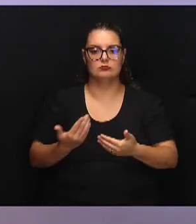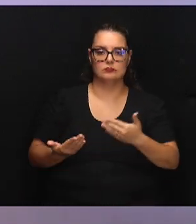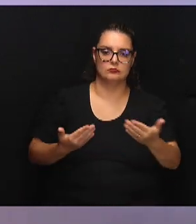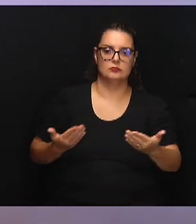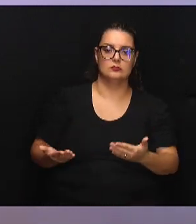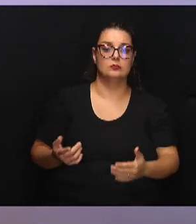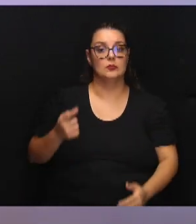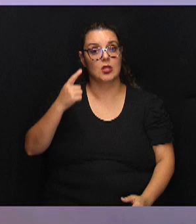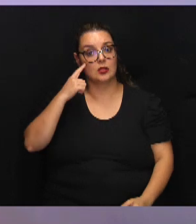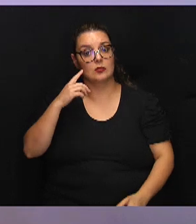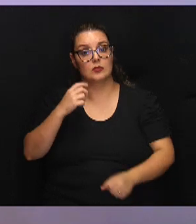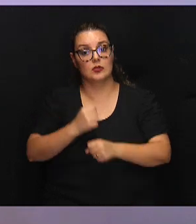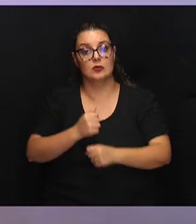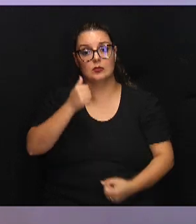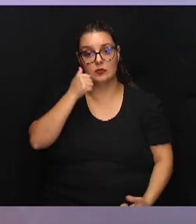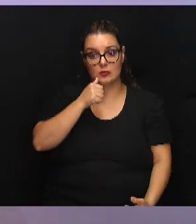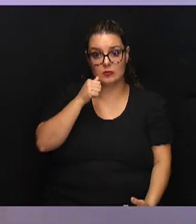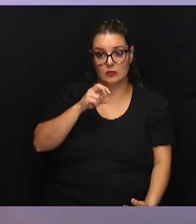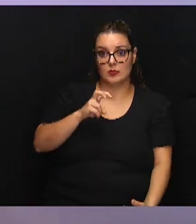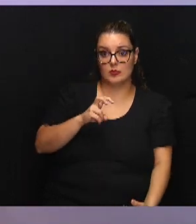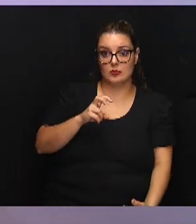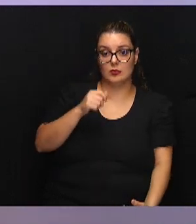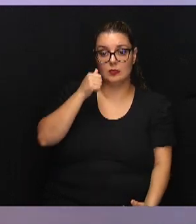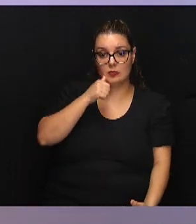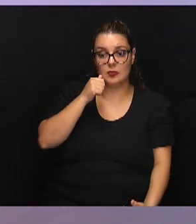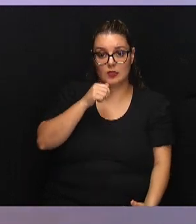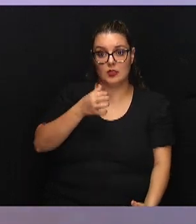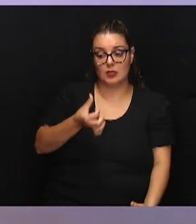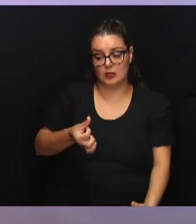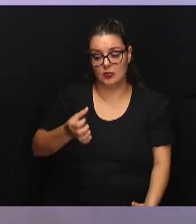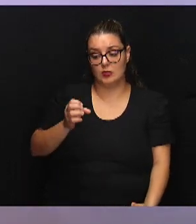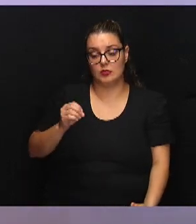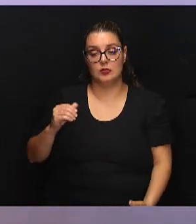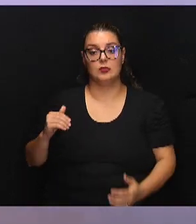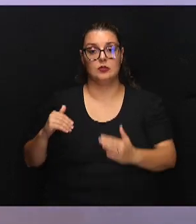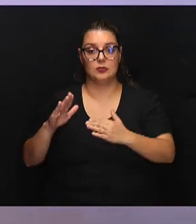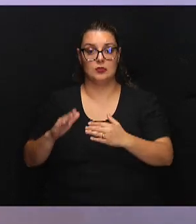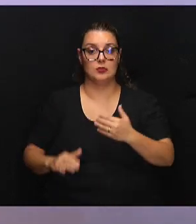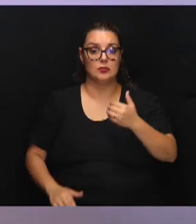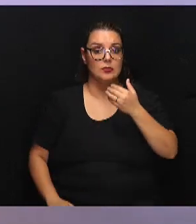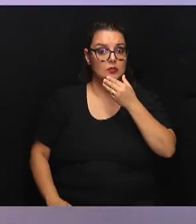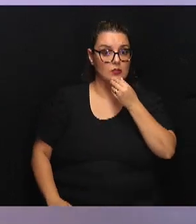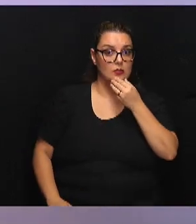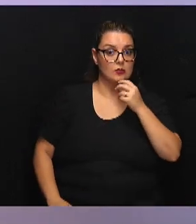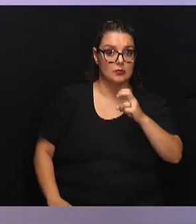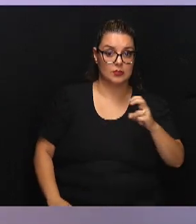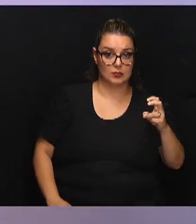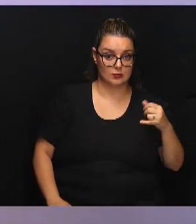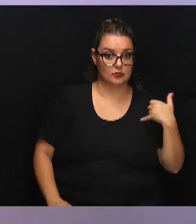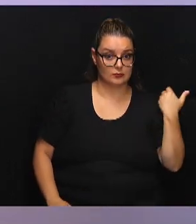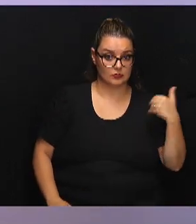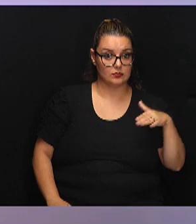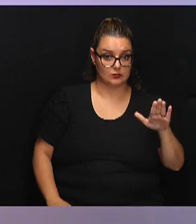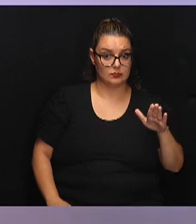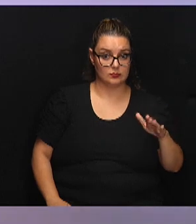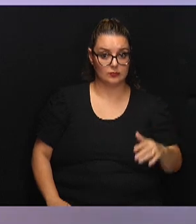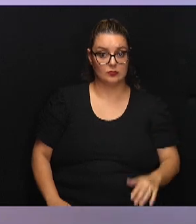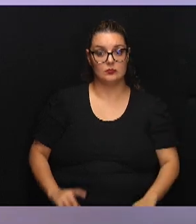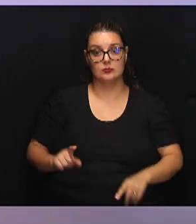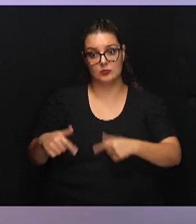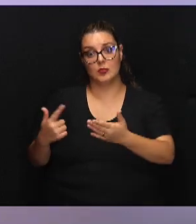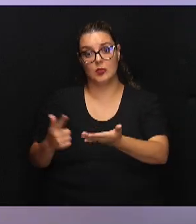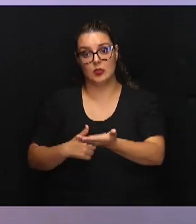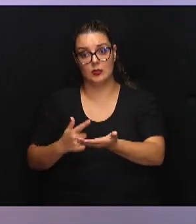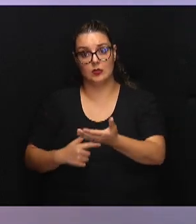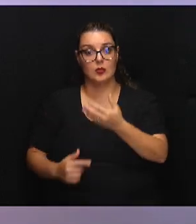em geral, mulher a partir de 50, a mulher a partir de 60 anos e homem a partir de 55 anos, ou outras literaturas,